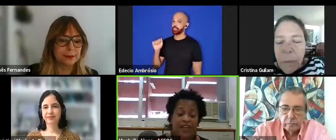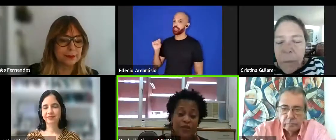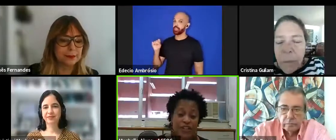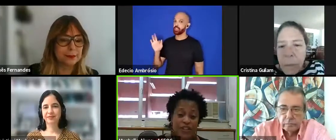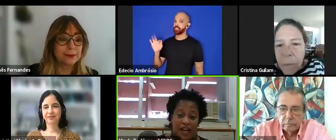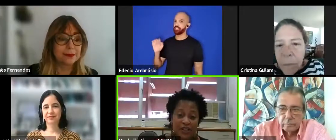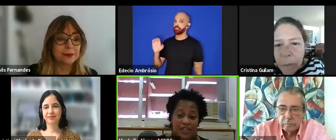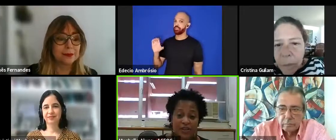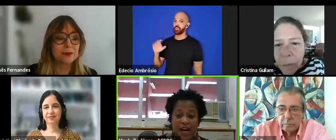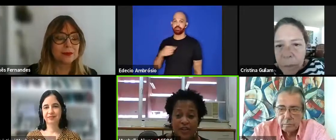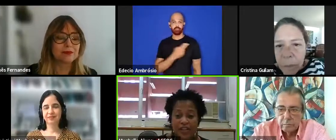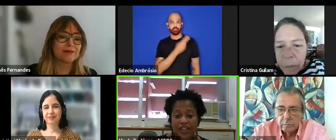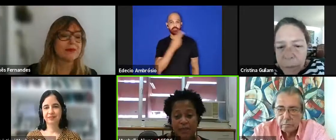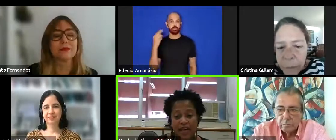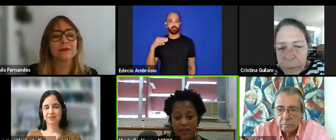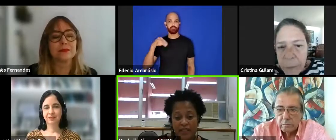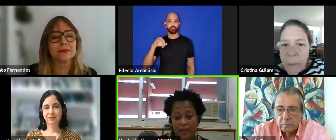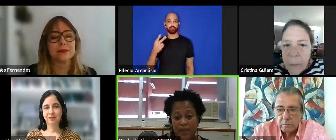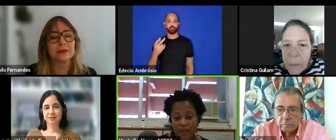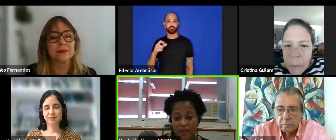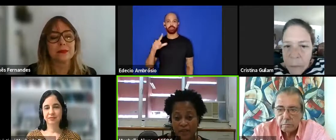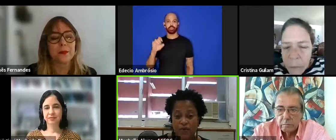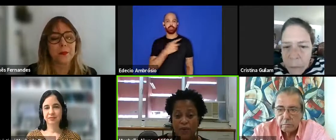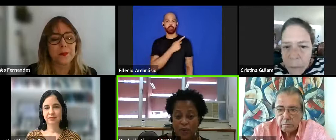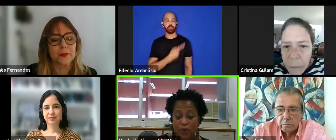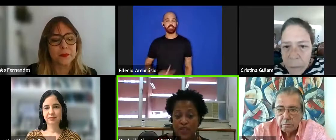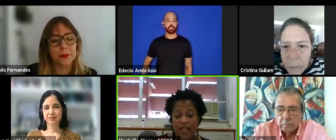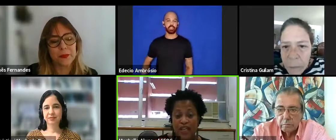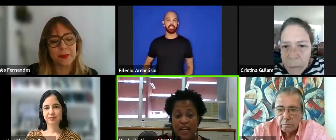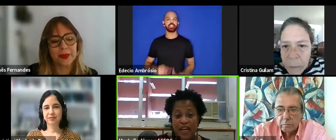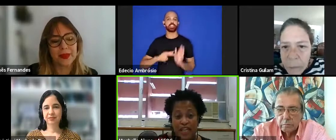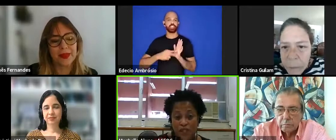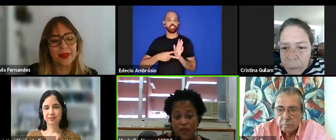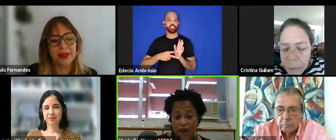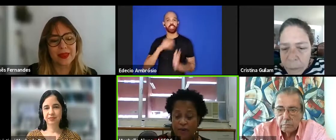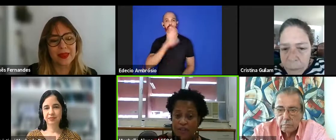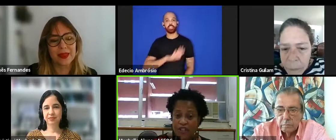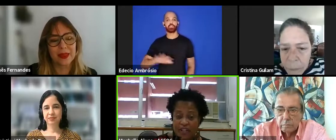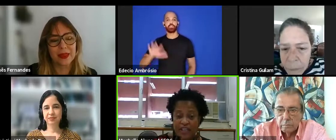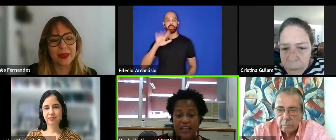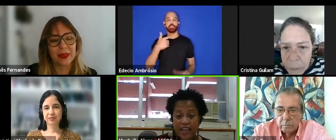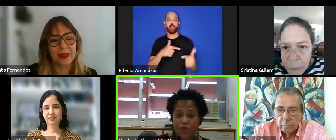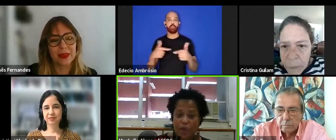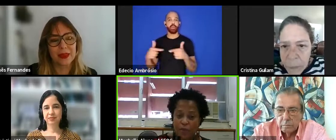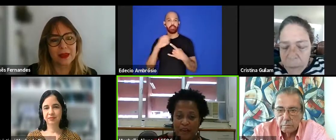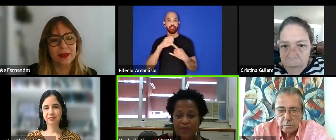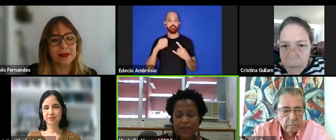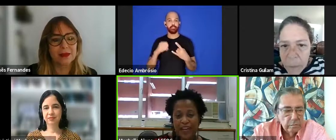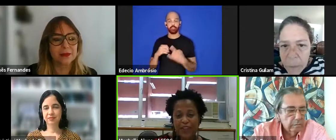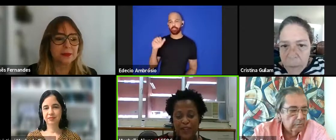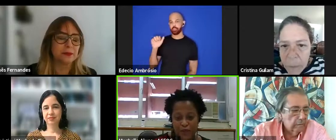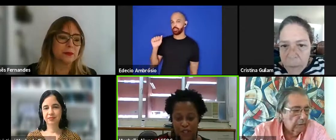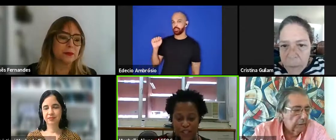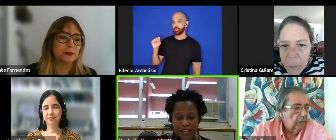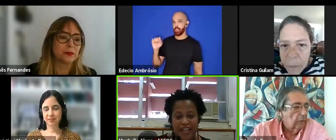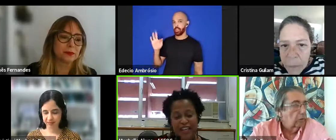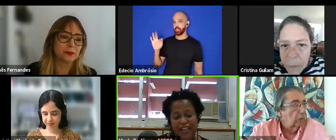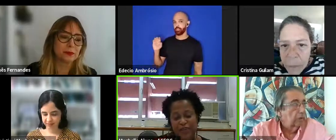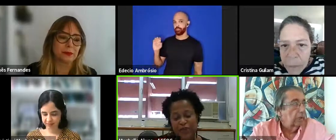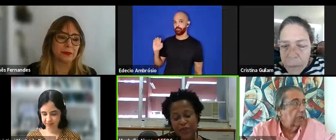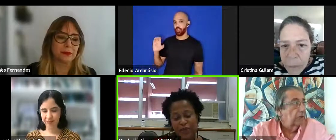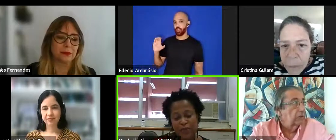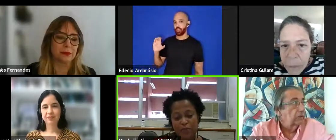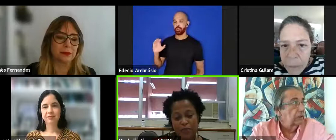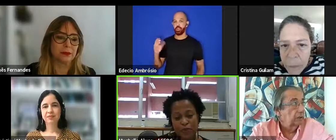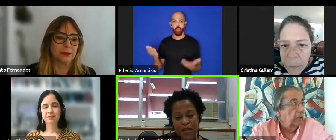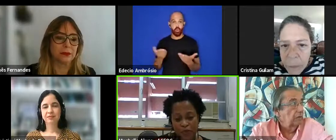presidente do Sindicato Nacional, né, das Trabalhadoras e Trabalhadores da Fiocruz. E a SFOC gostaria, né, neste momento, né, no dia,